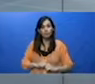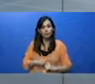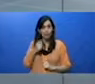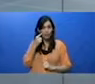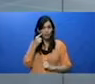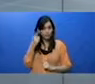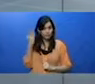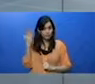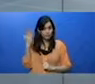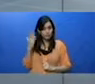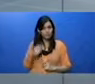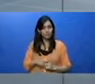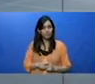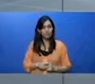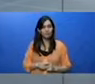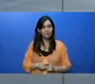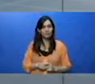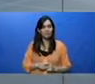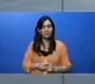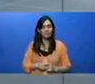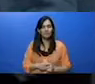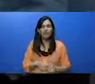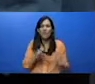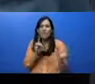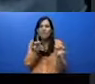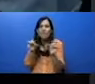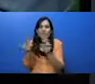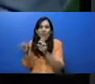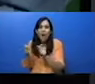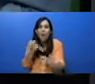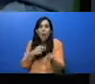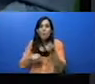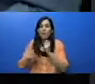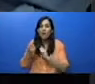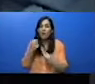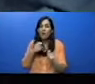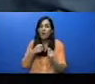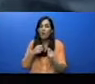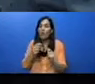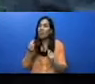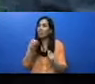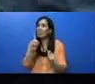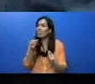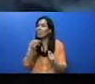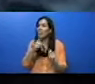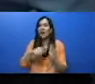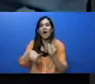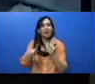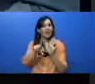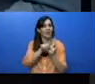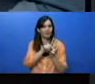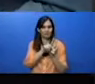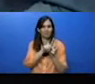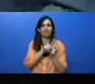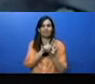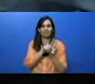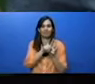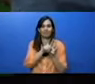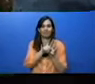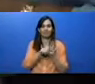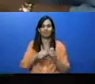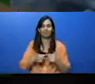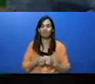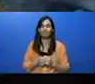só, o tráfico de animais é o comércio ilegal, tá, crianças? O que é comércio ilegal,